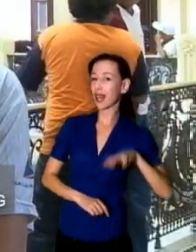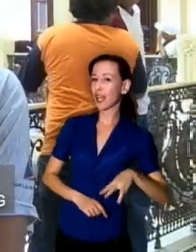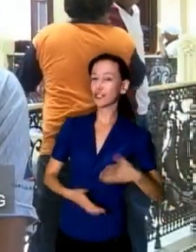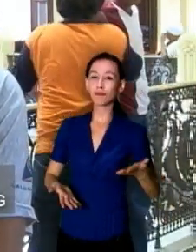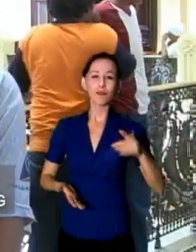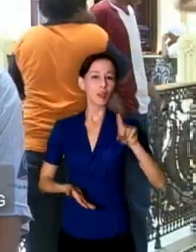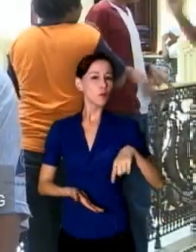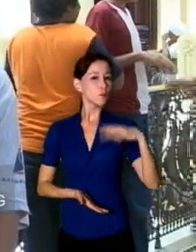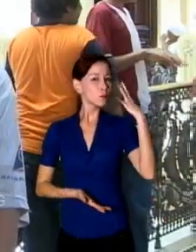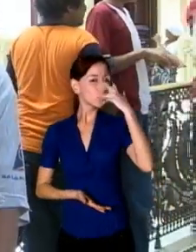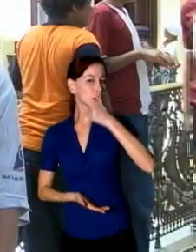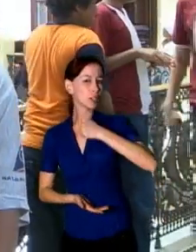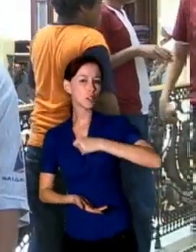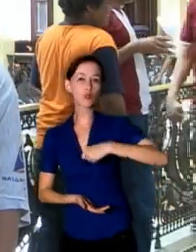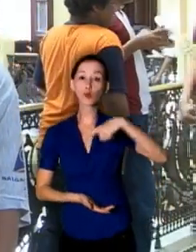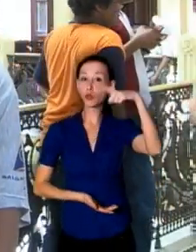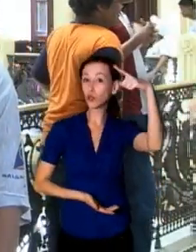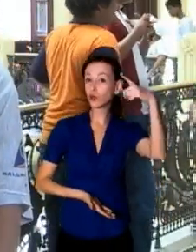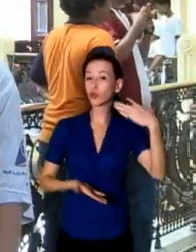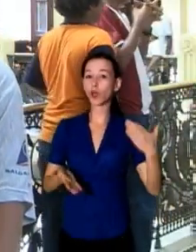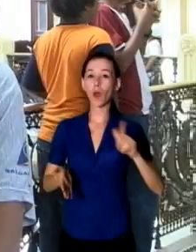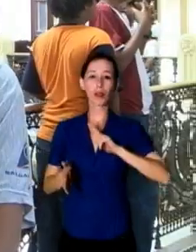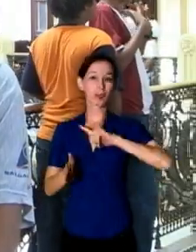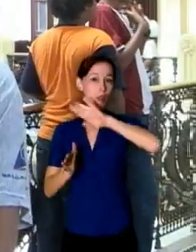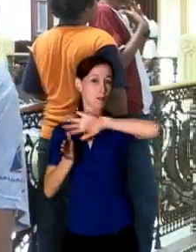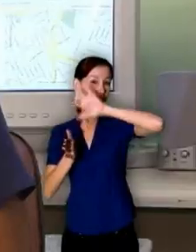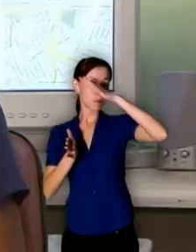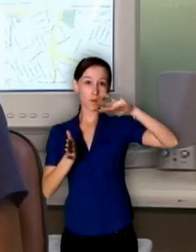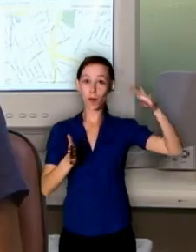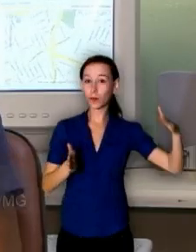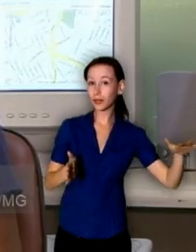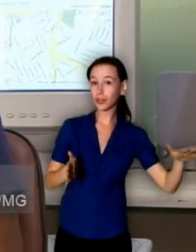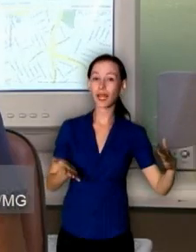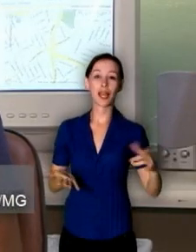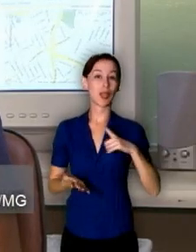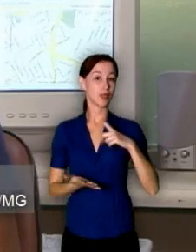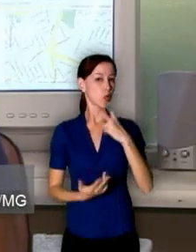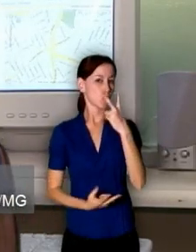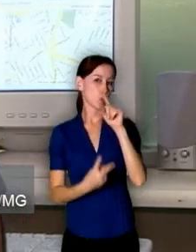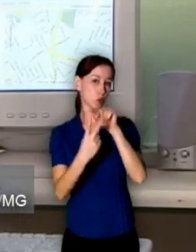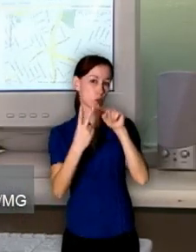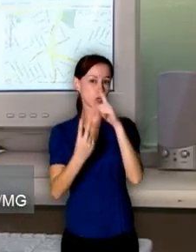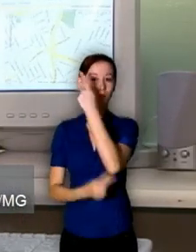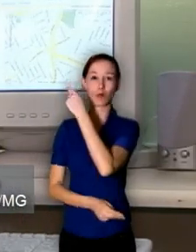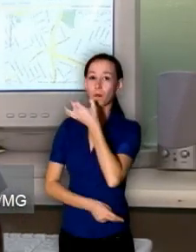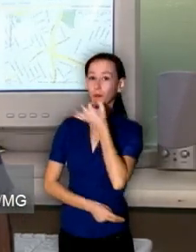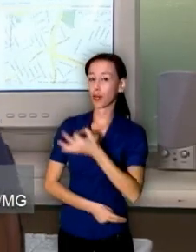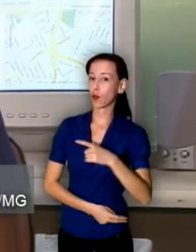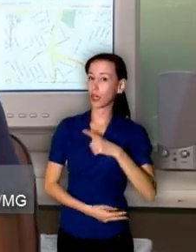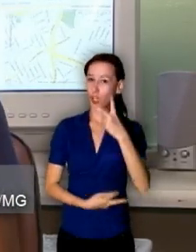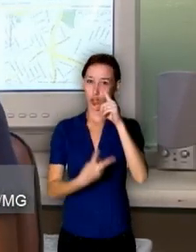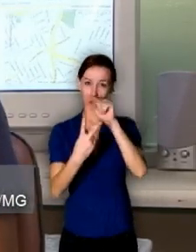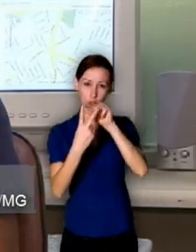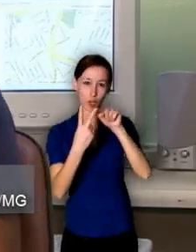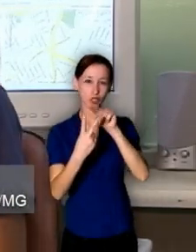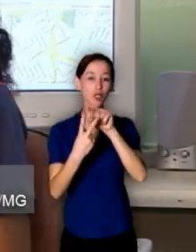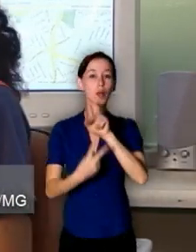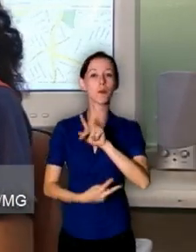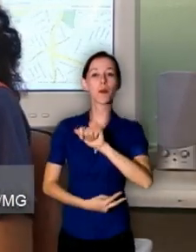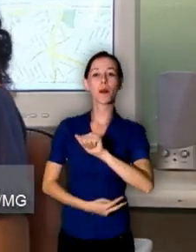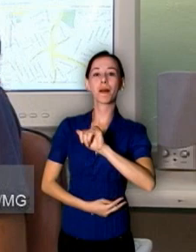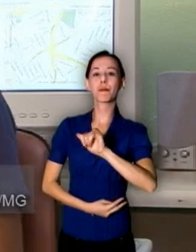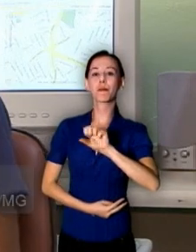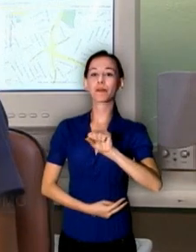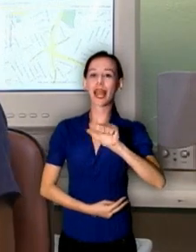um sol, uma montanha. Tem dois tipos de paisagem para mim. A paisagem que é uma